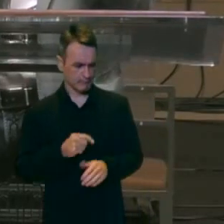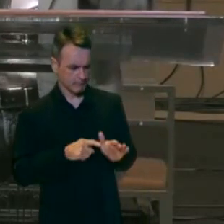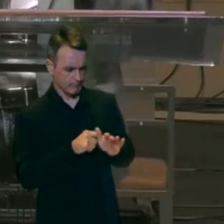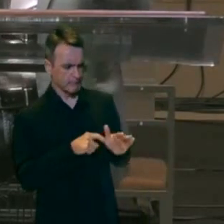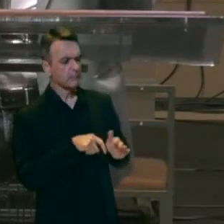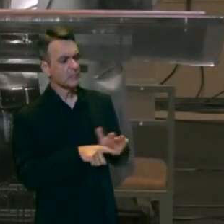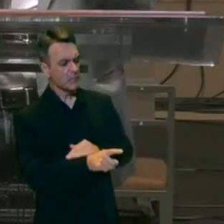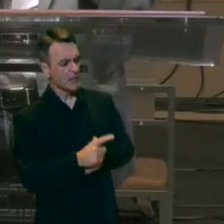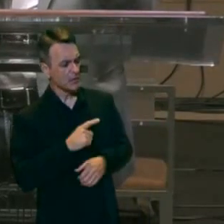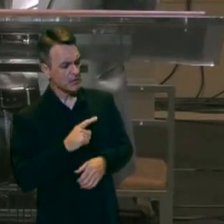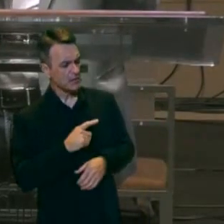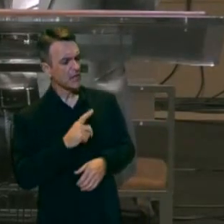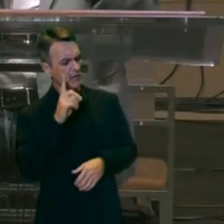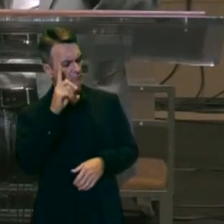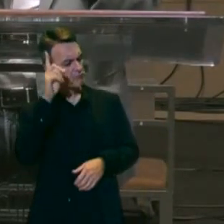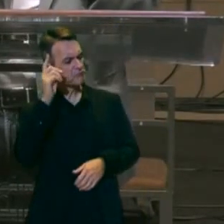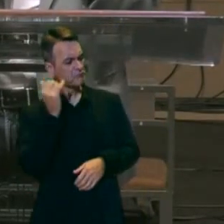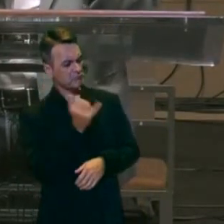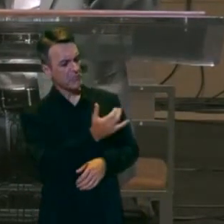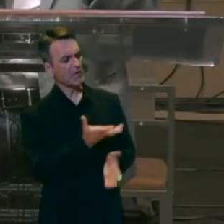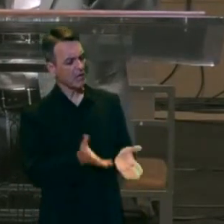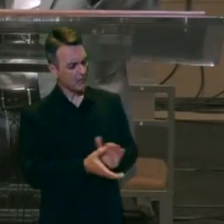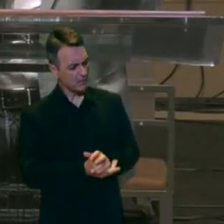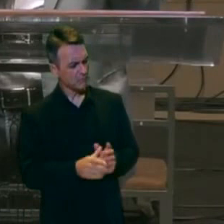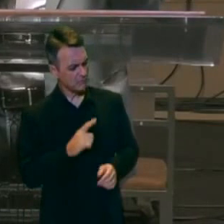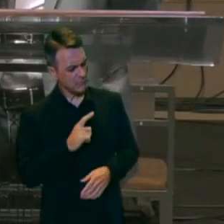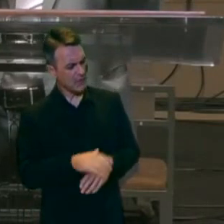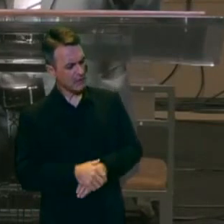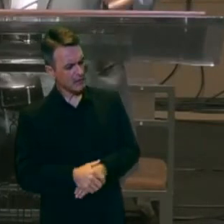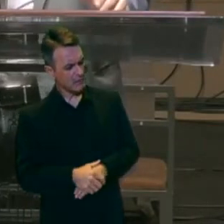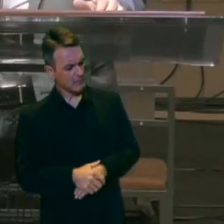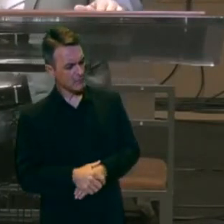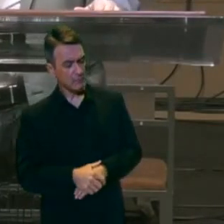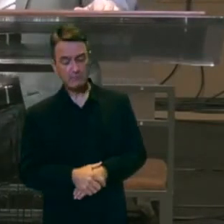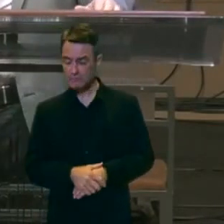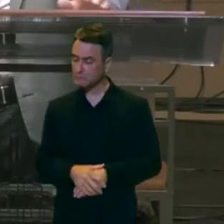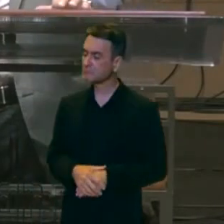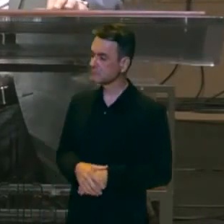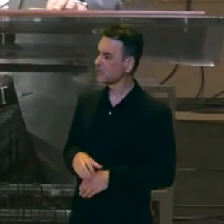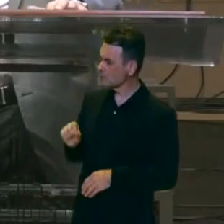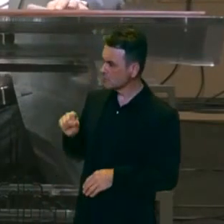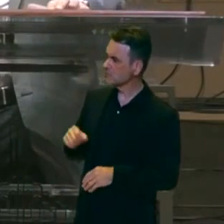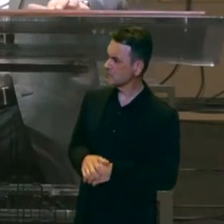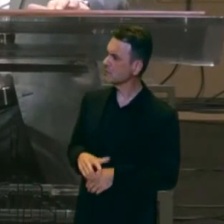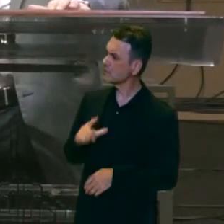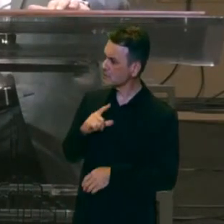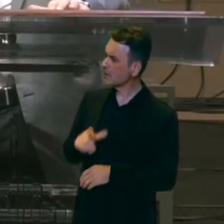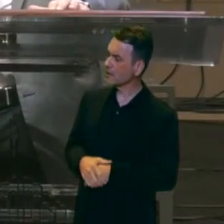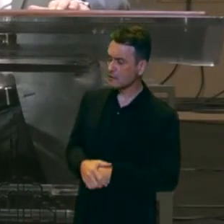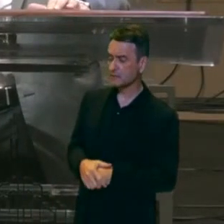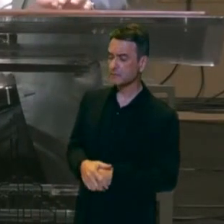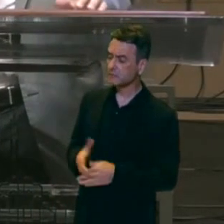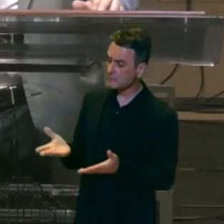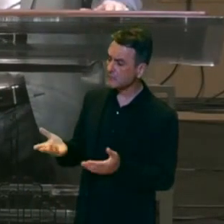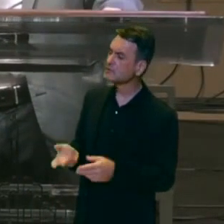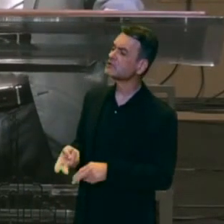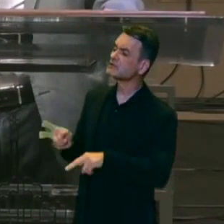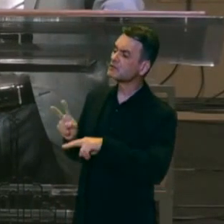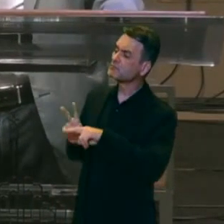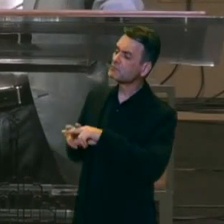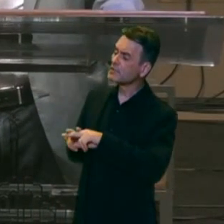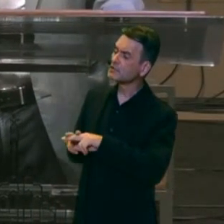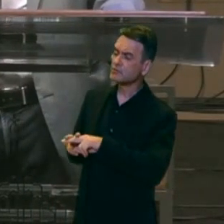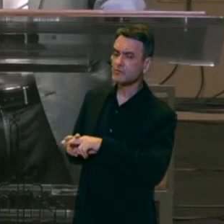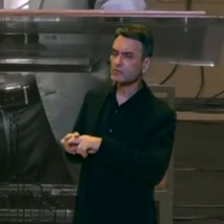alguma palavra da parte do Senhor? Ah, respondeu Jeremias, você será entregue nas mãos